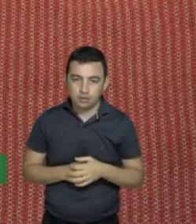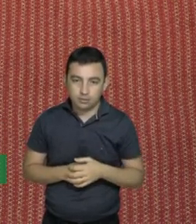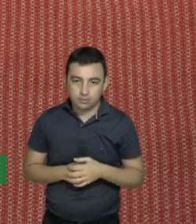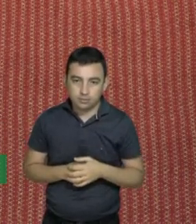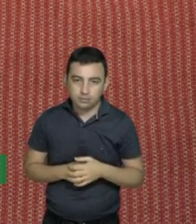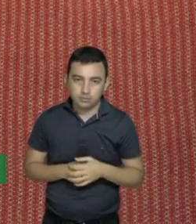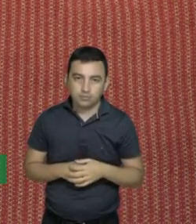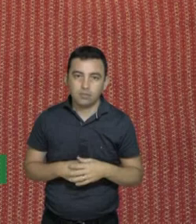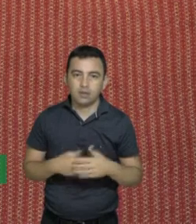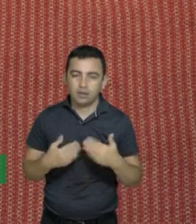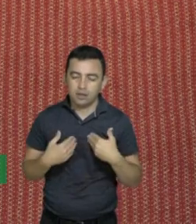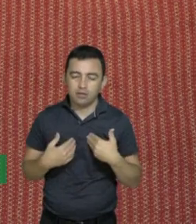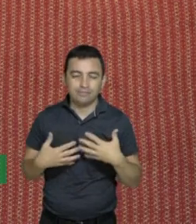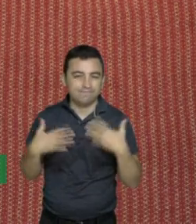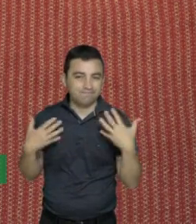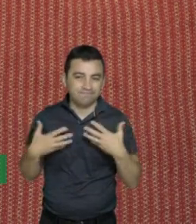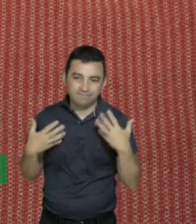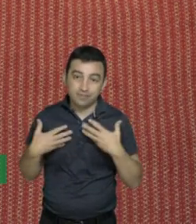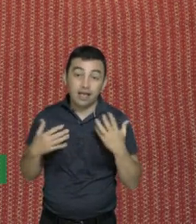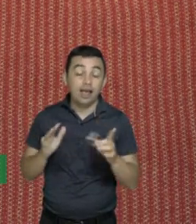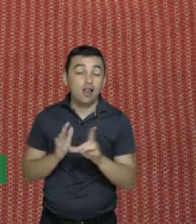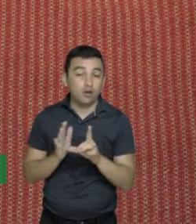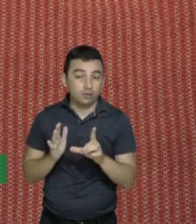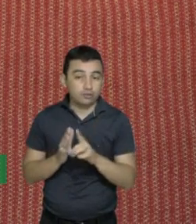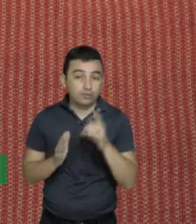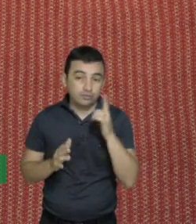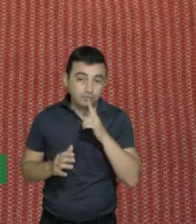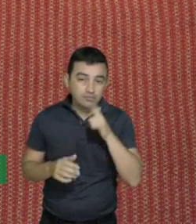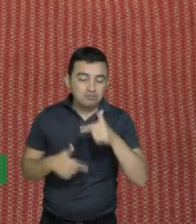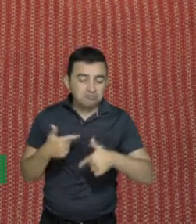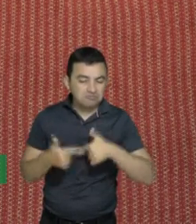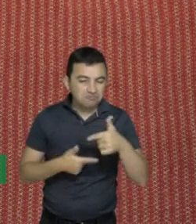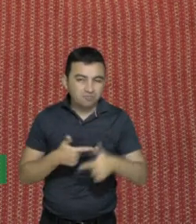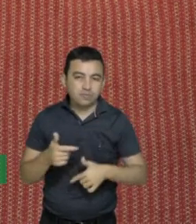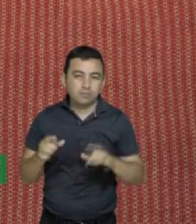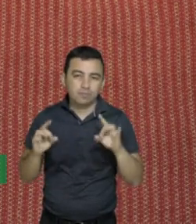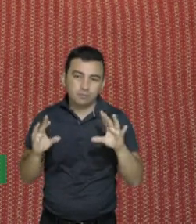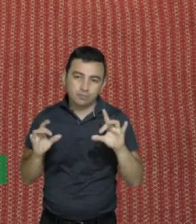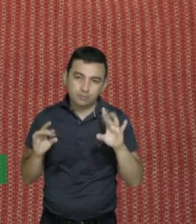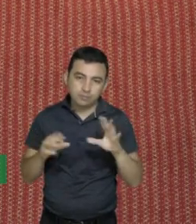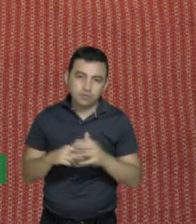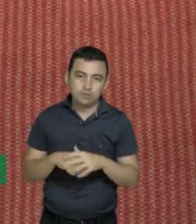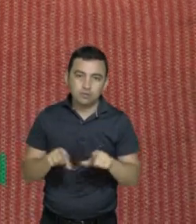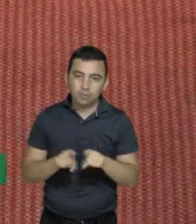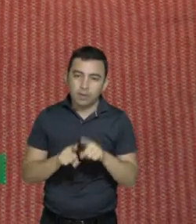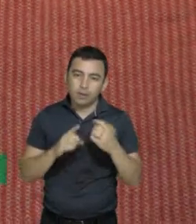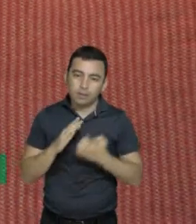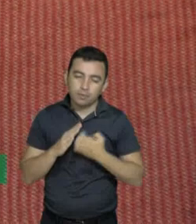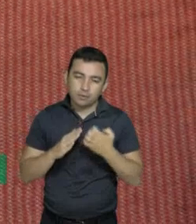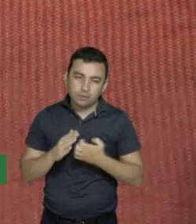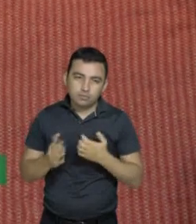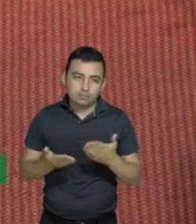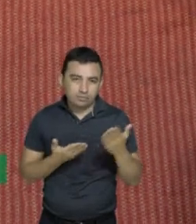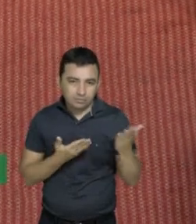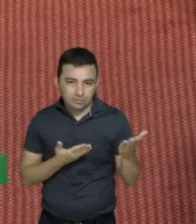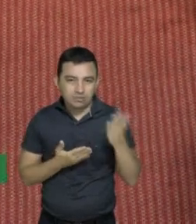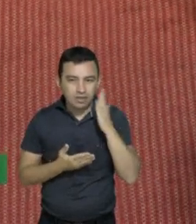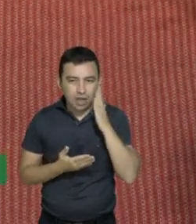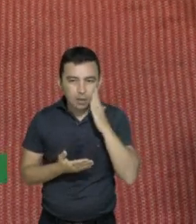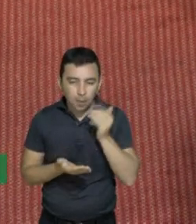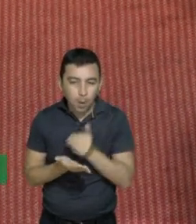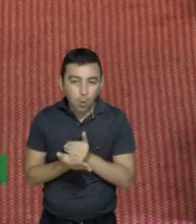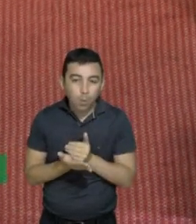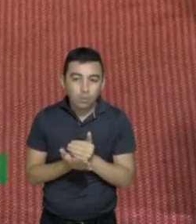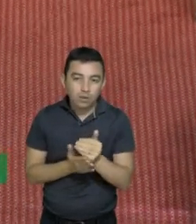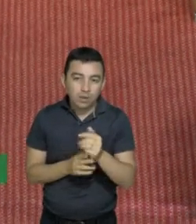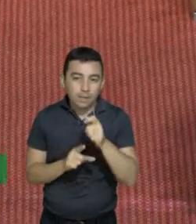é muito contente e a loja Adelino parece um grande serviço assim como as empresas a gente sabe o que é começar o